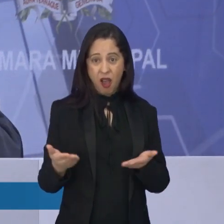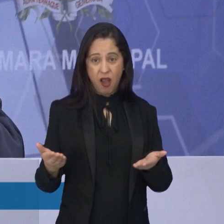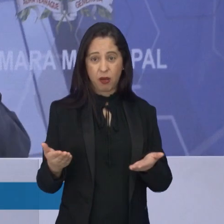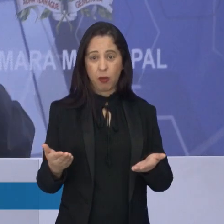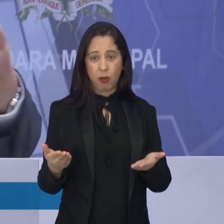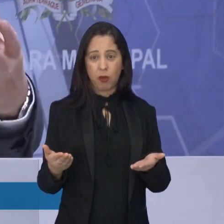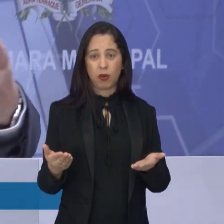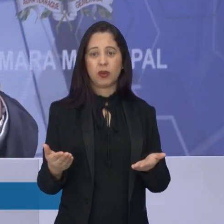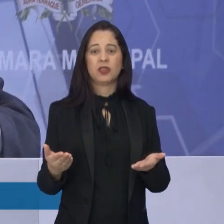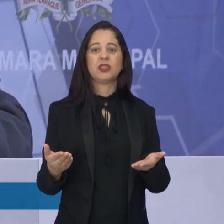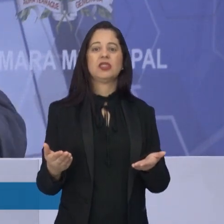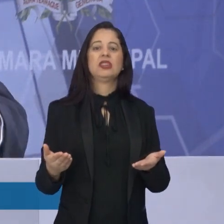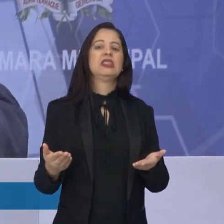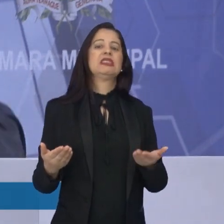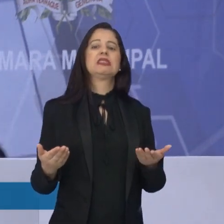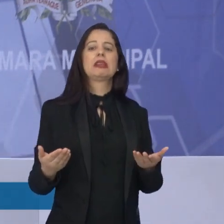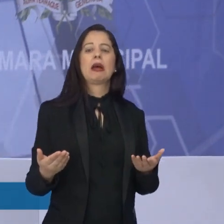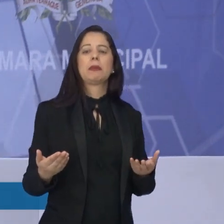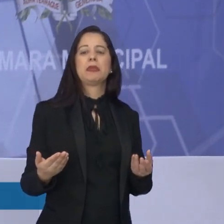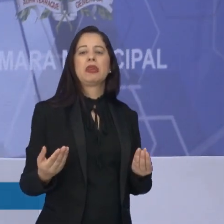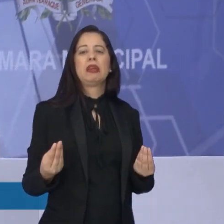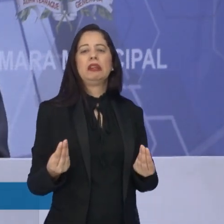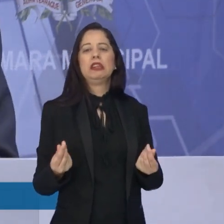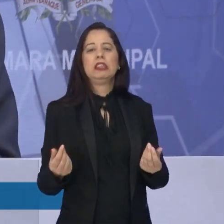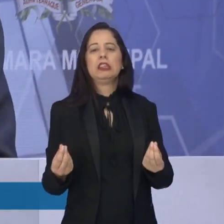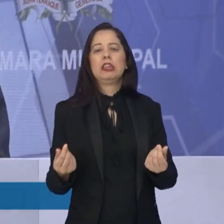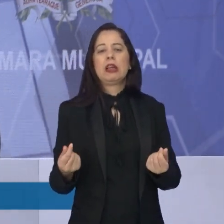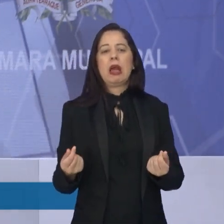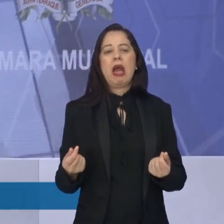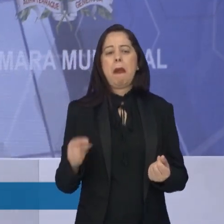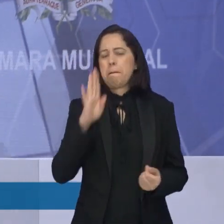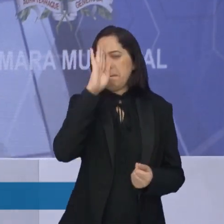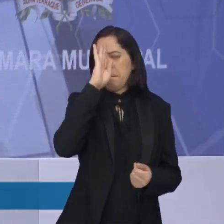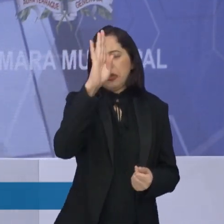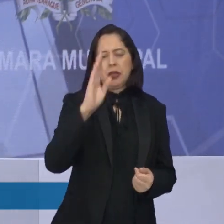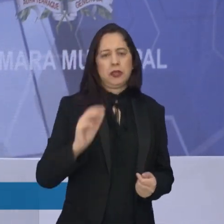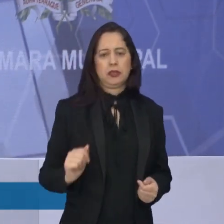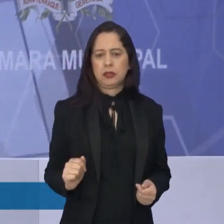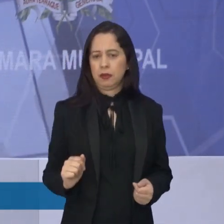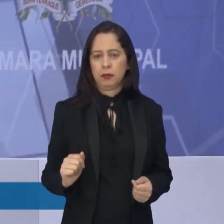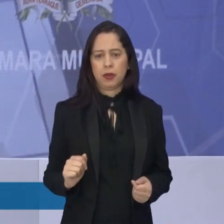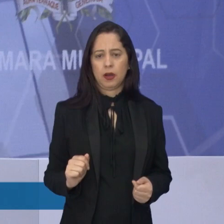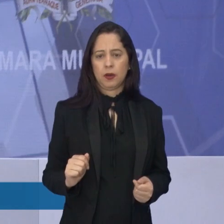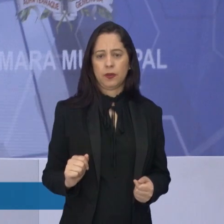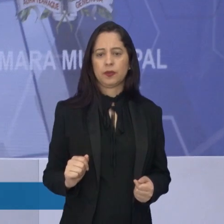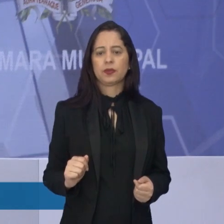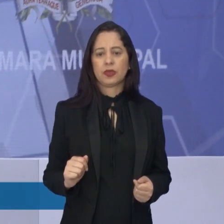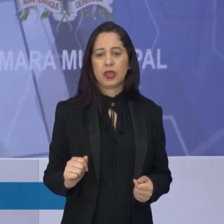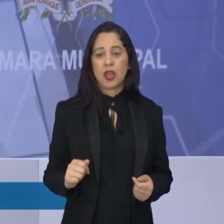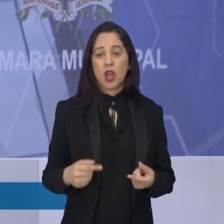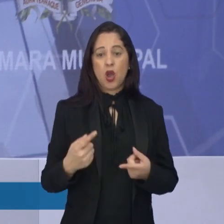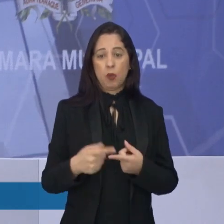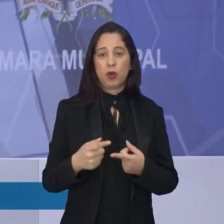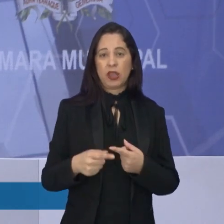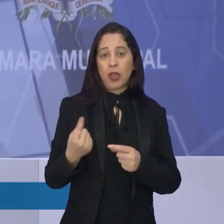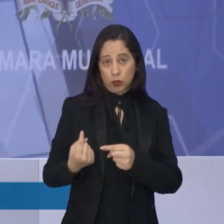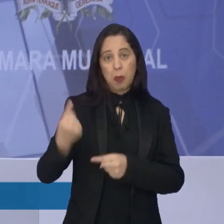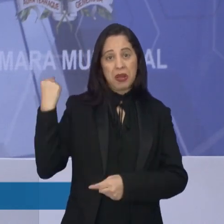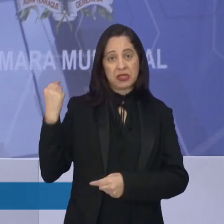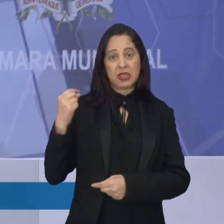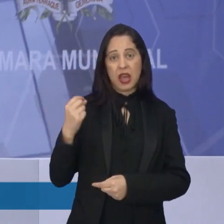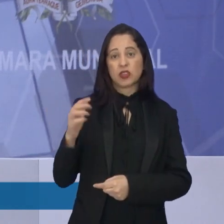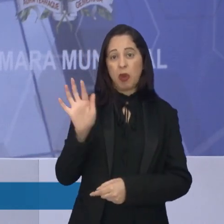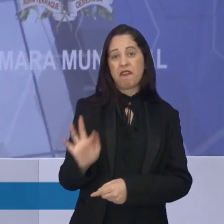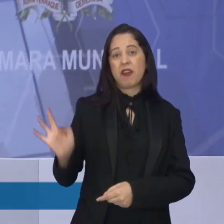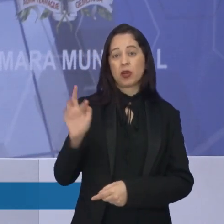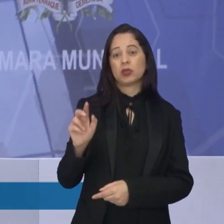ser o think tank, o tanque de pensamento da cidade, que ela até já se aproximou mais de ser no passado. Mas